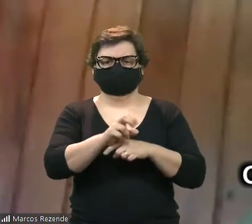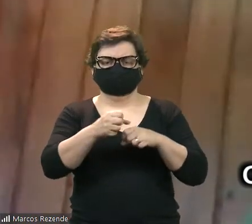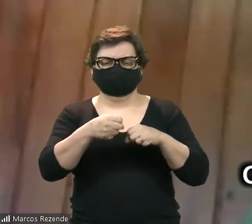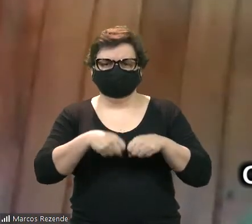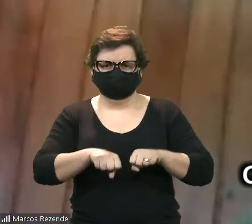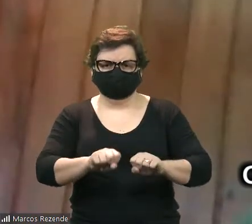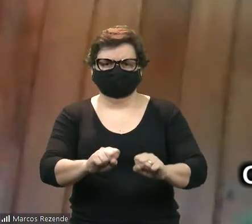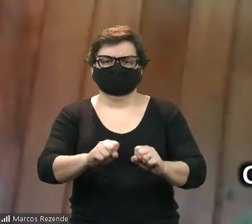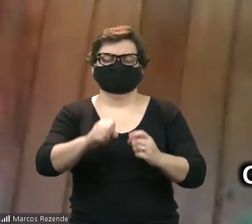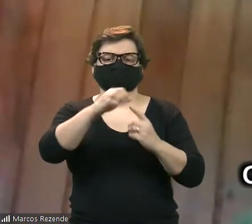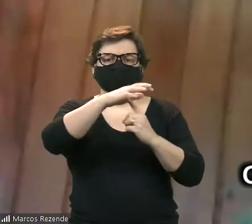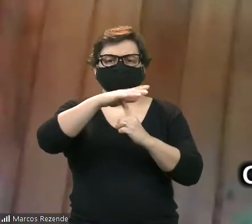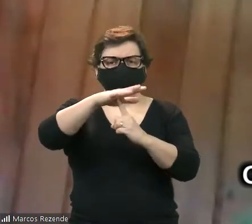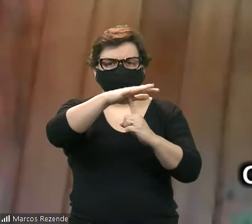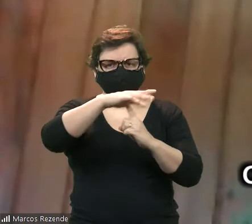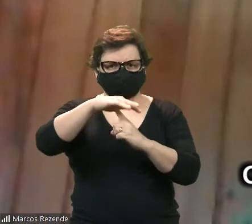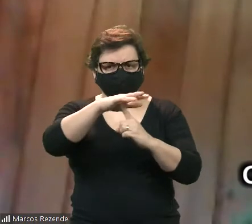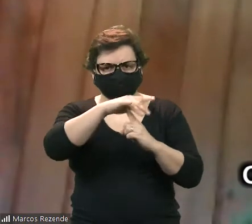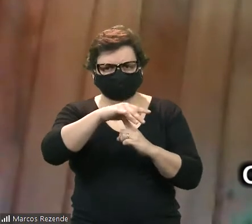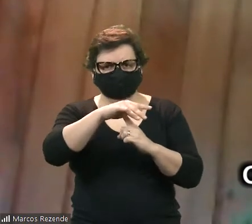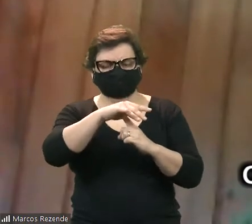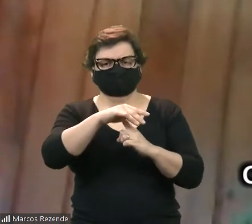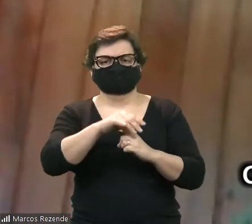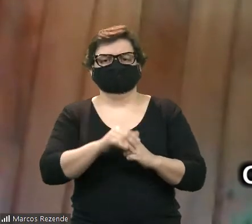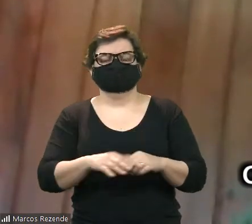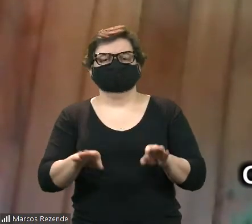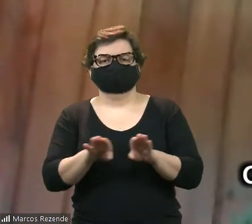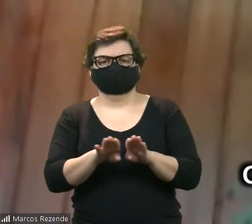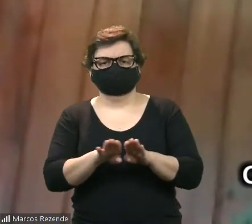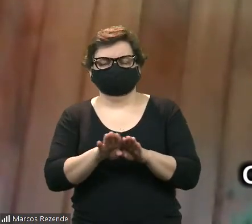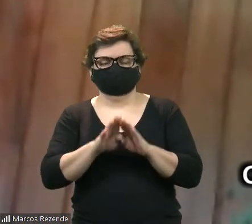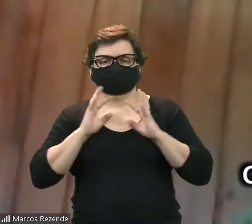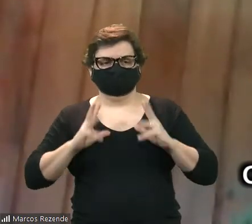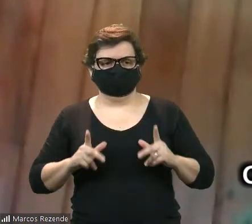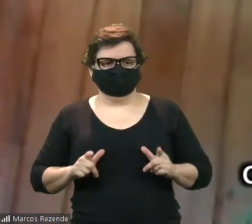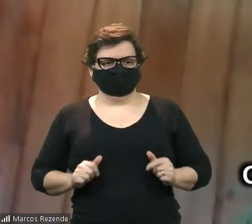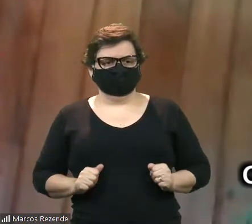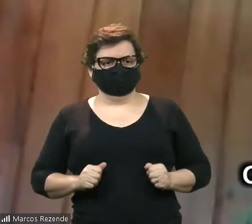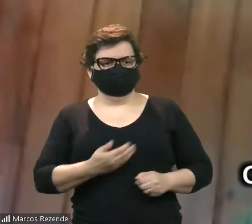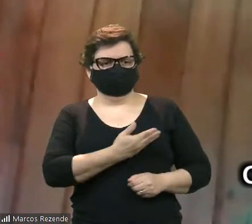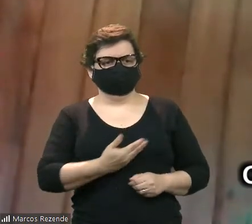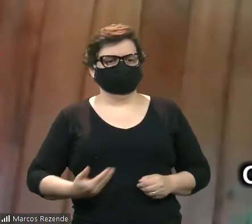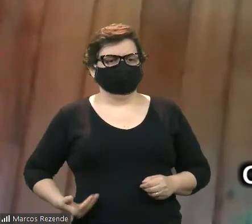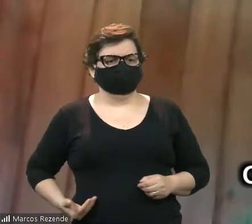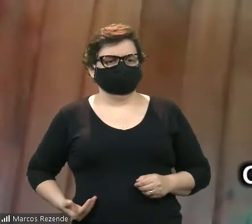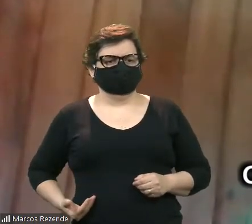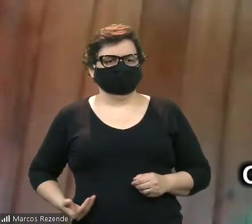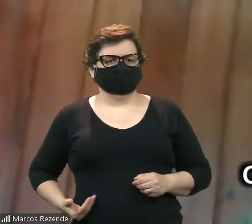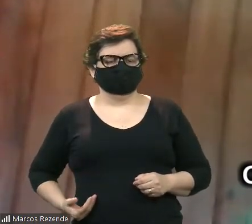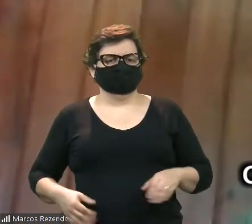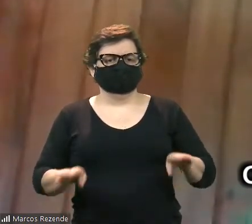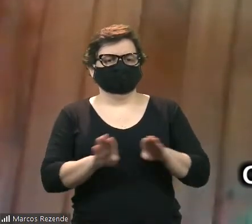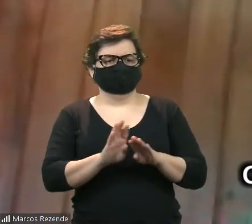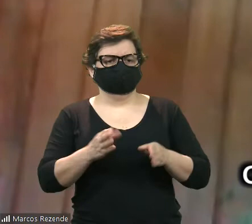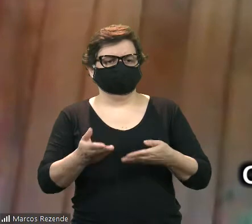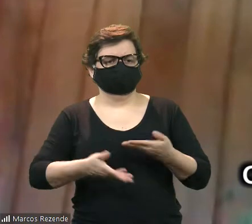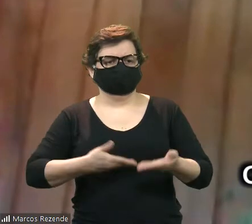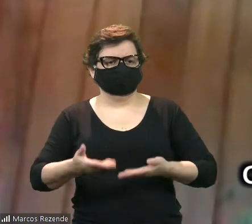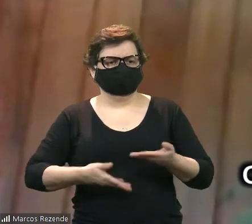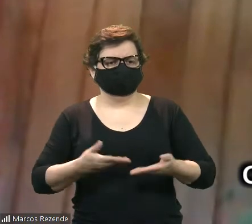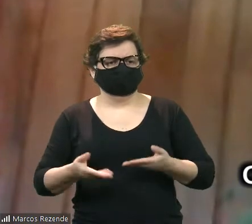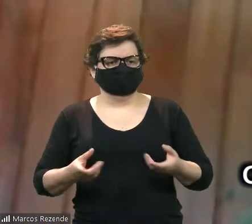de Fiscalização de Posturas, Meio Ambiente de Limpeza Pública, Divisão de Fiscalização de Serviços